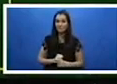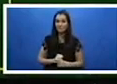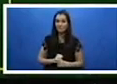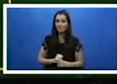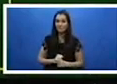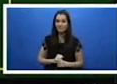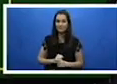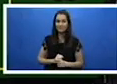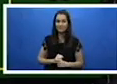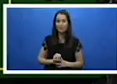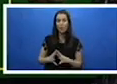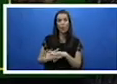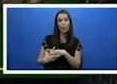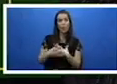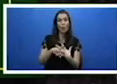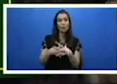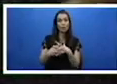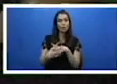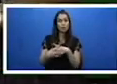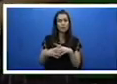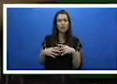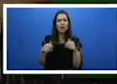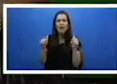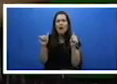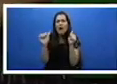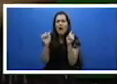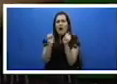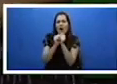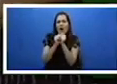O conflito-problema, ou seja, o